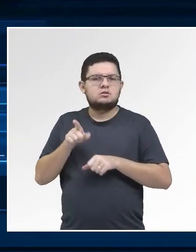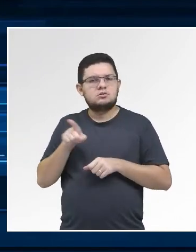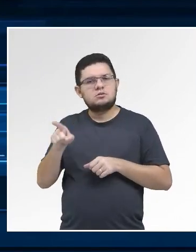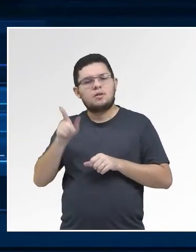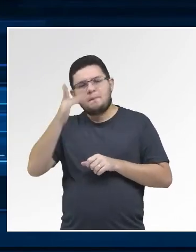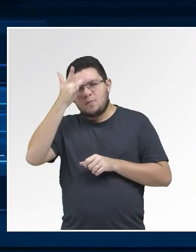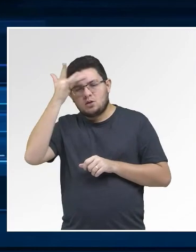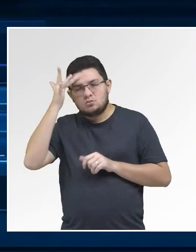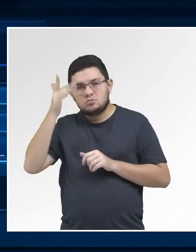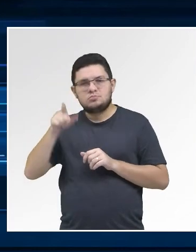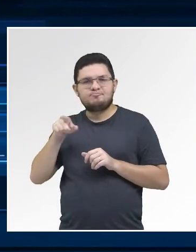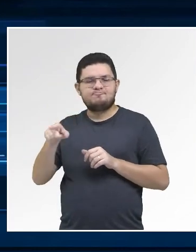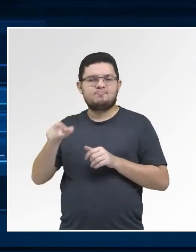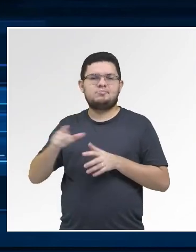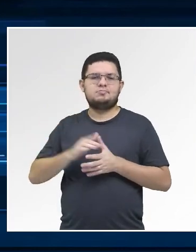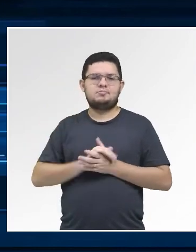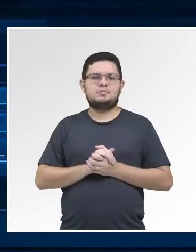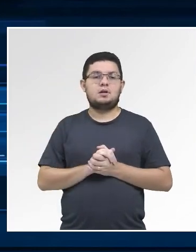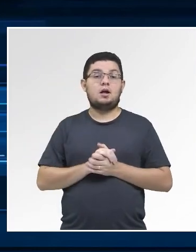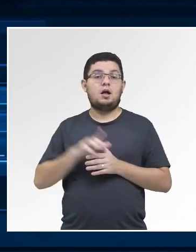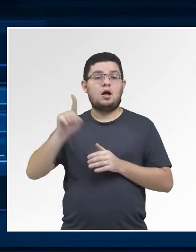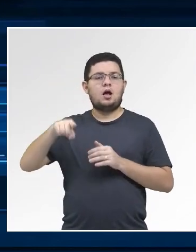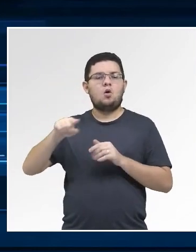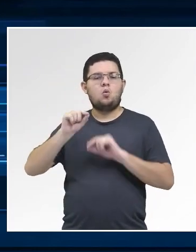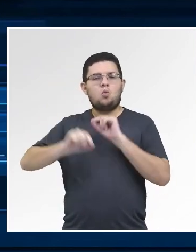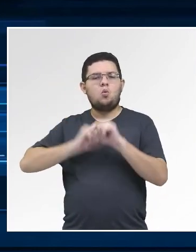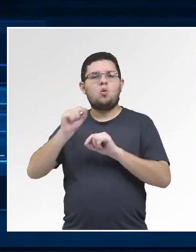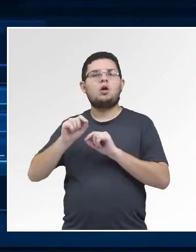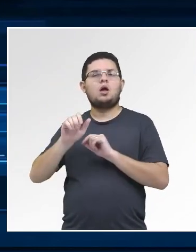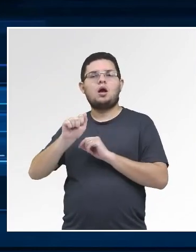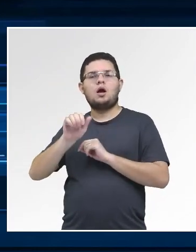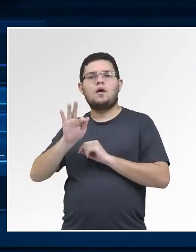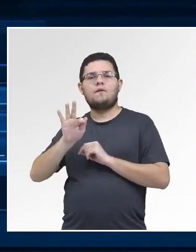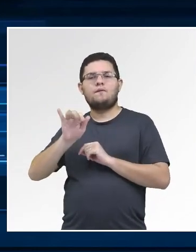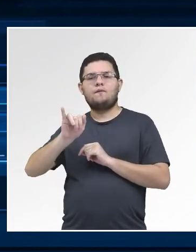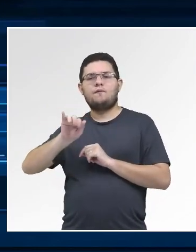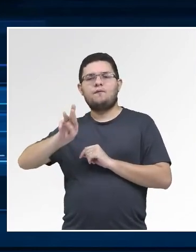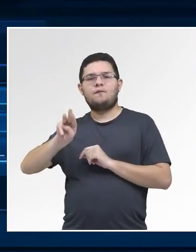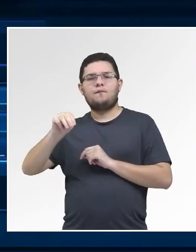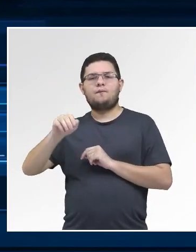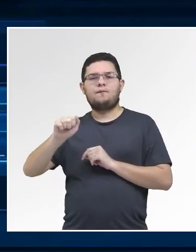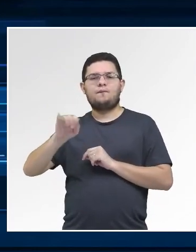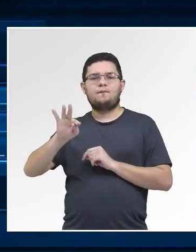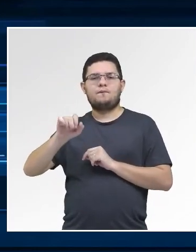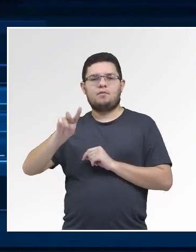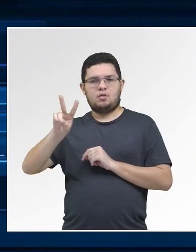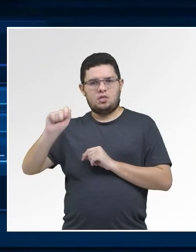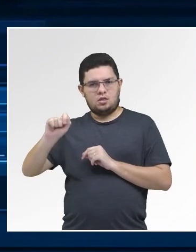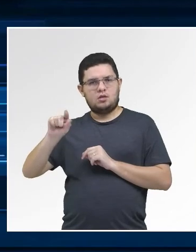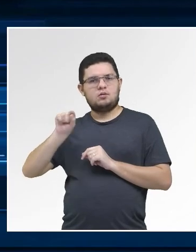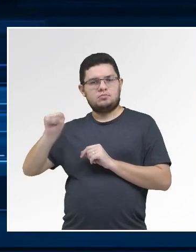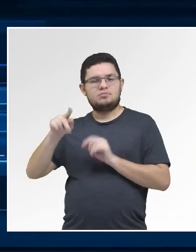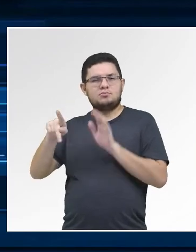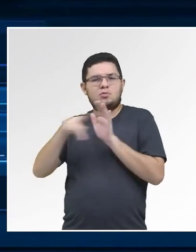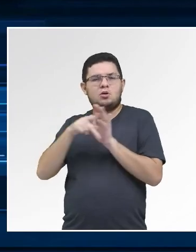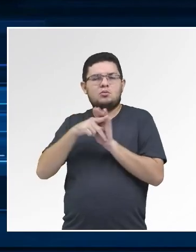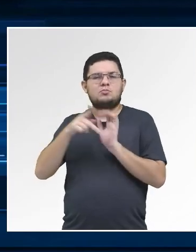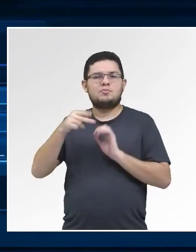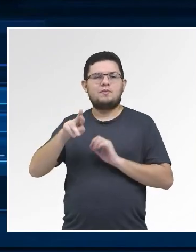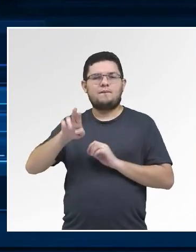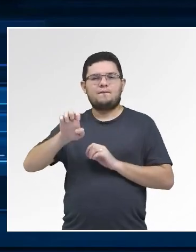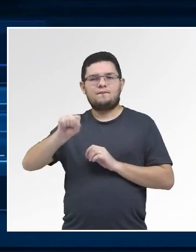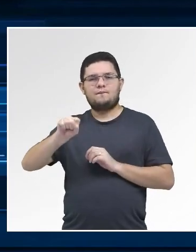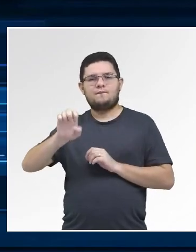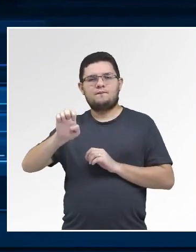muito tempo. Então é isso, né? Essa é a forma afirmativa do nosso present perfect, sendo trabalhado nas frases que vocês viram